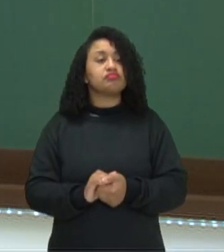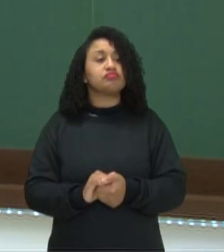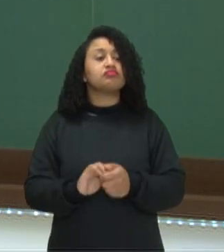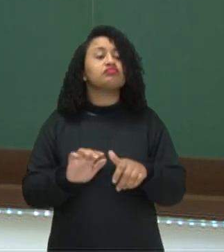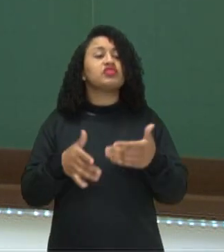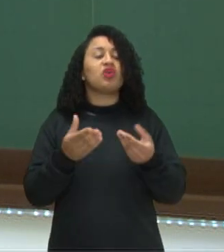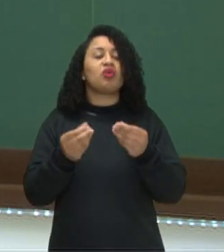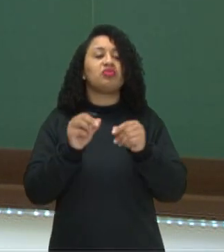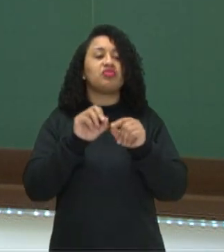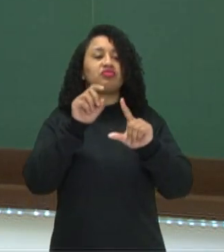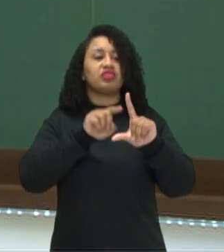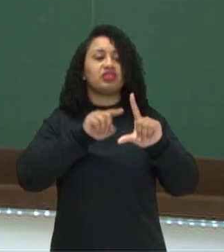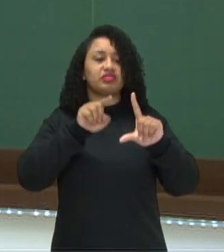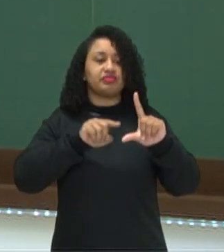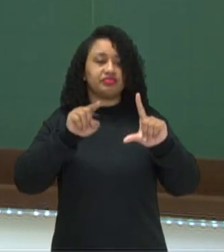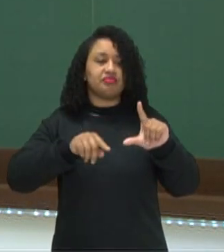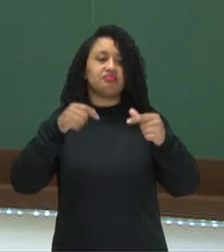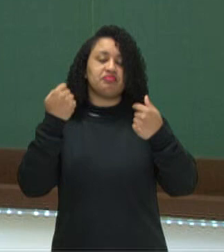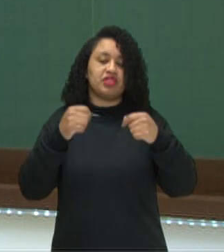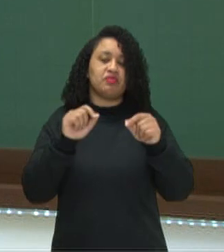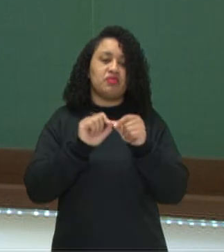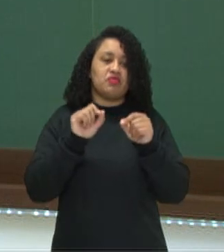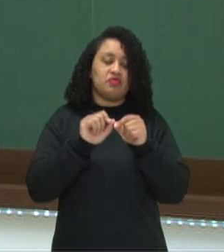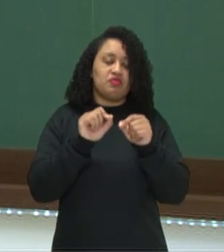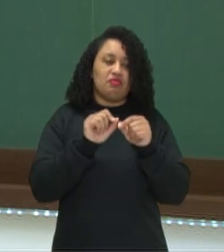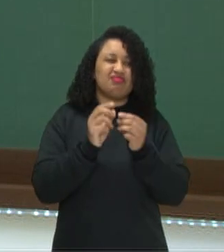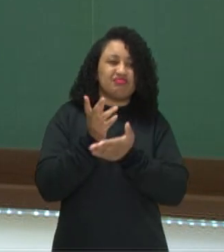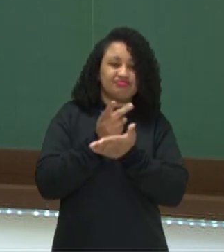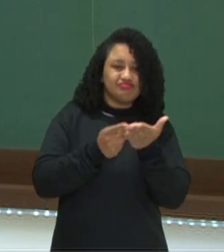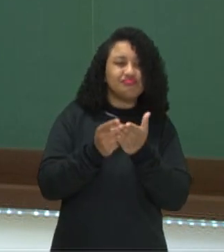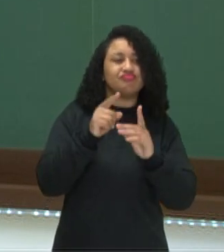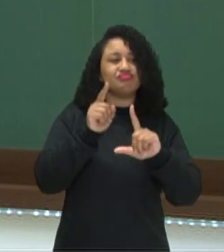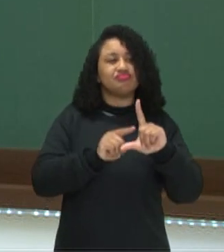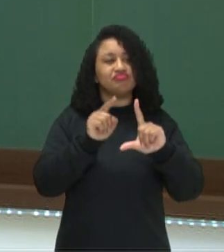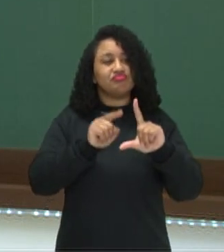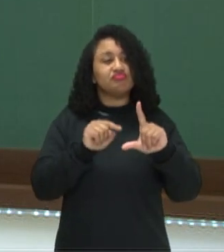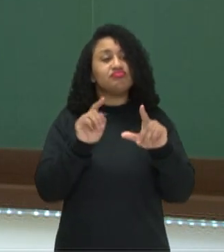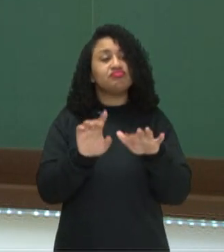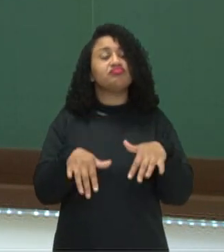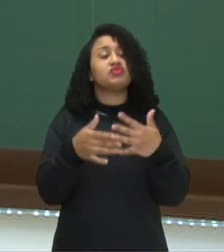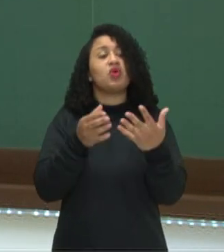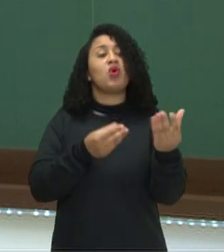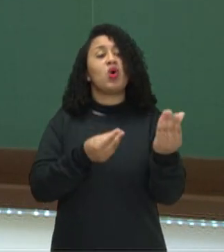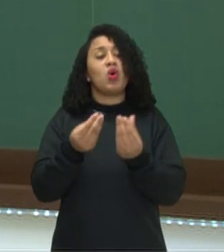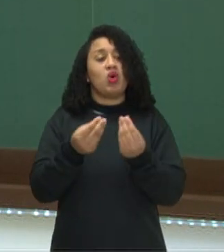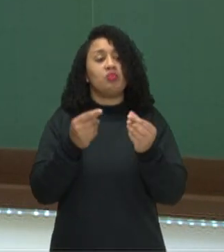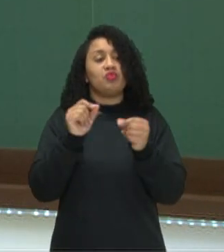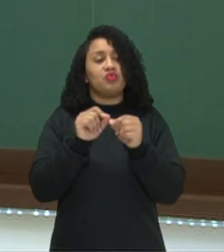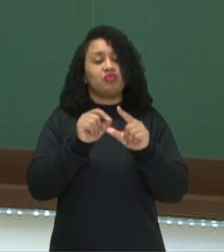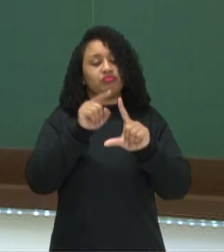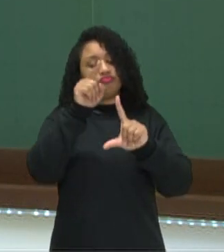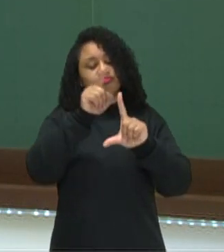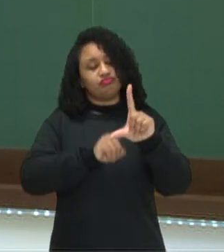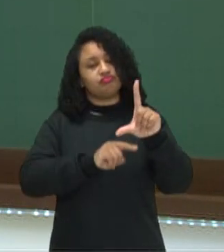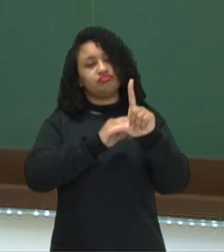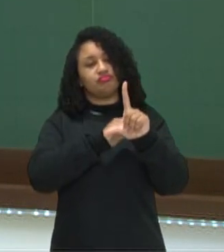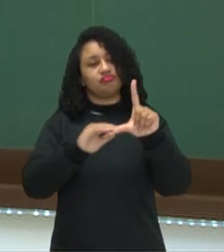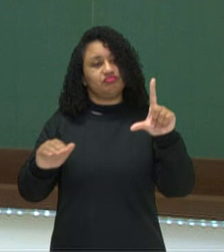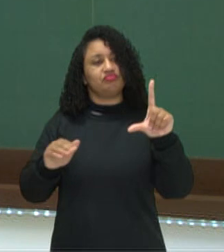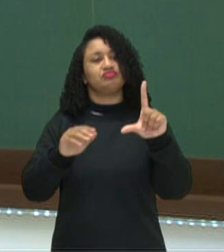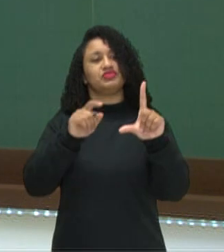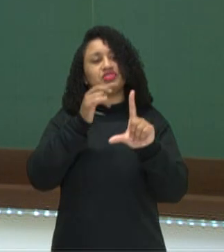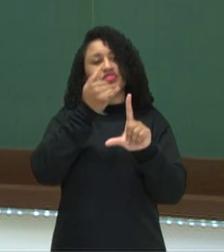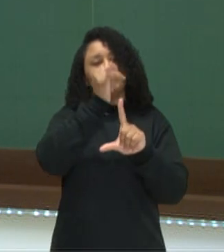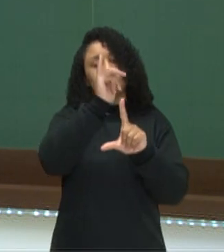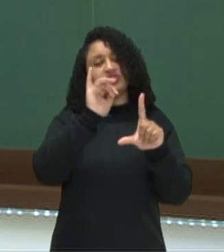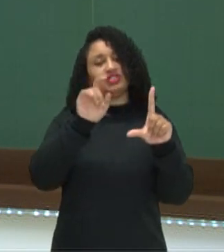O gráfico, né, pessoal, precisávamos fazer o esboço desse gráfico, então construímos aqui, né, o